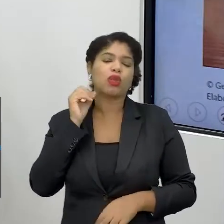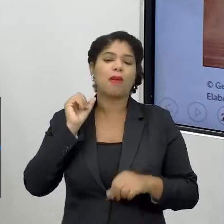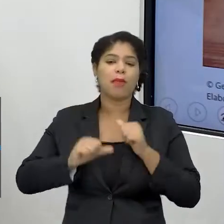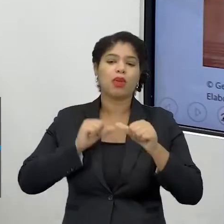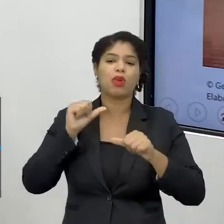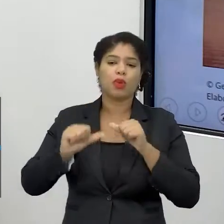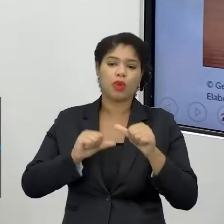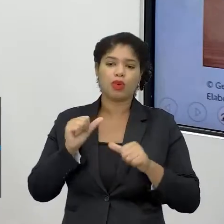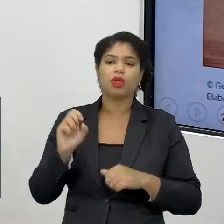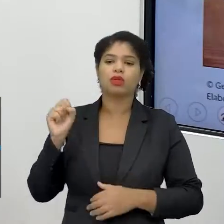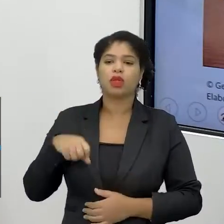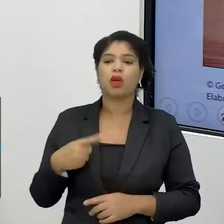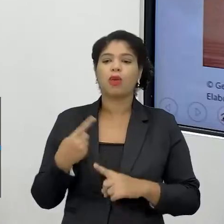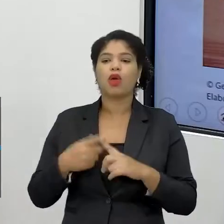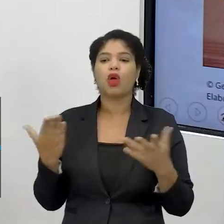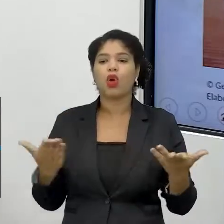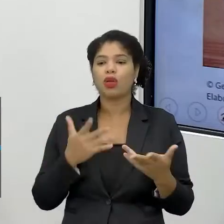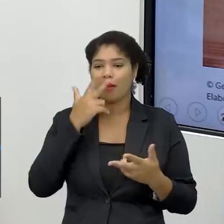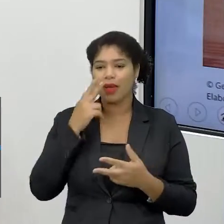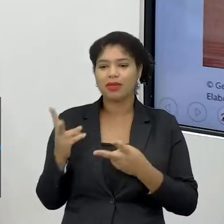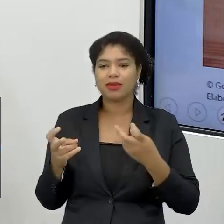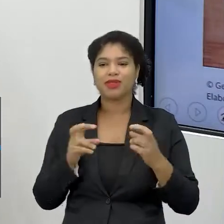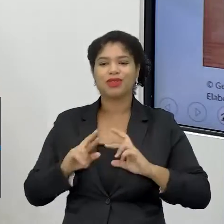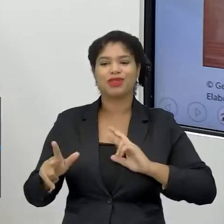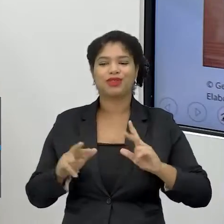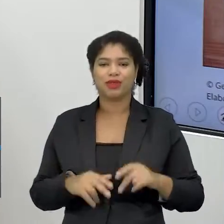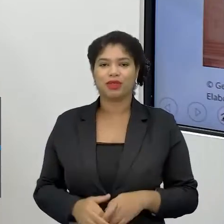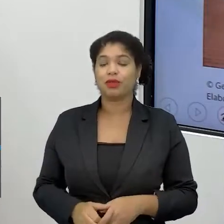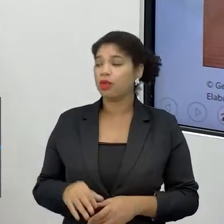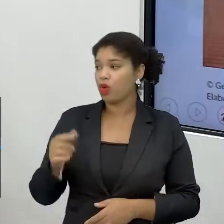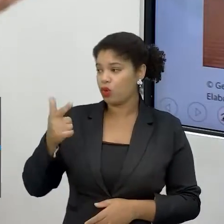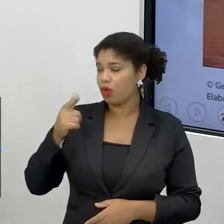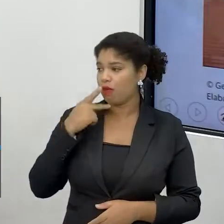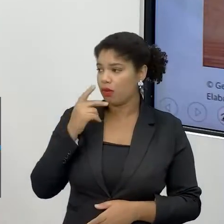ponto onde hoje a gente tem um olhar diferente. Posso falar outra